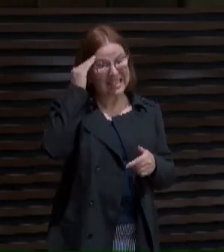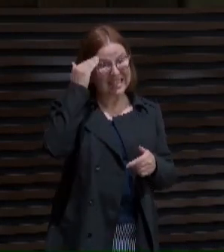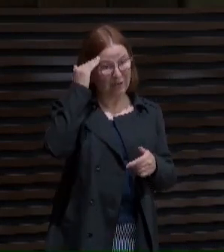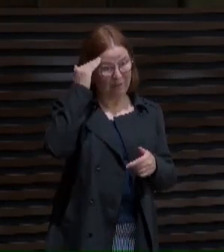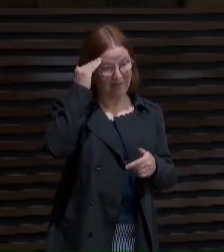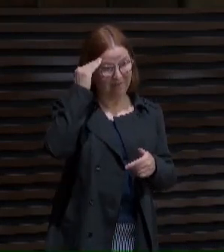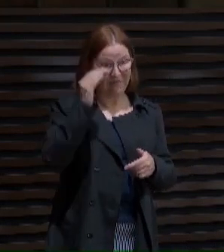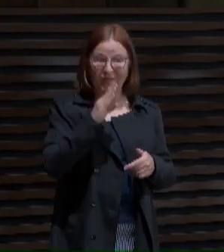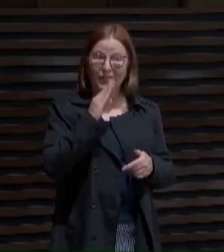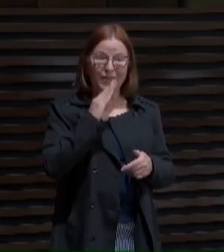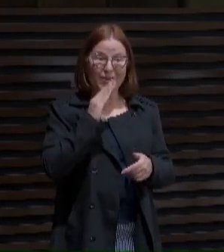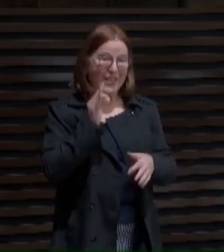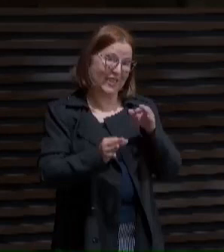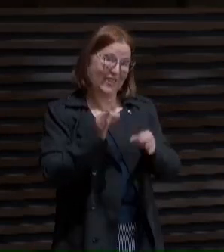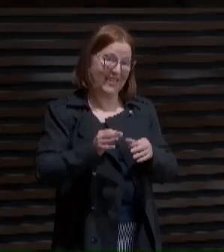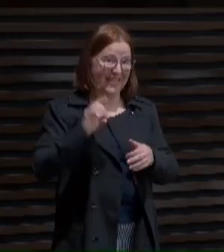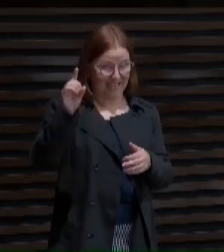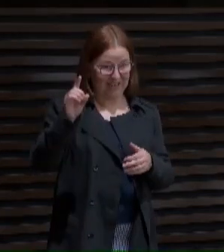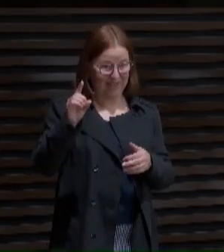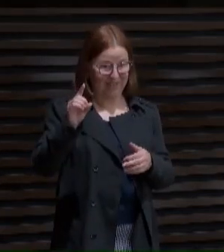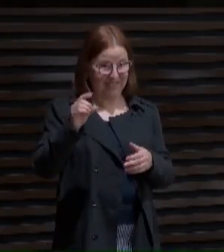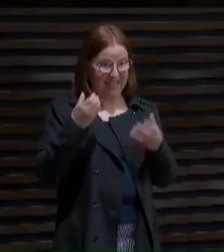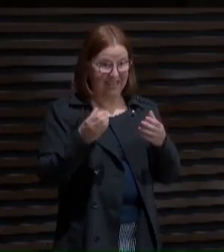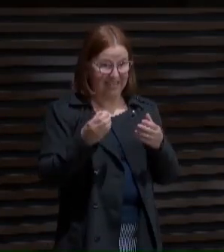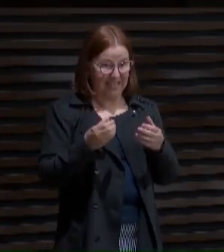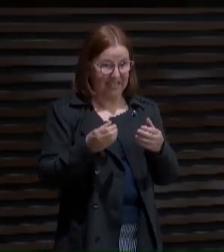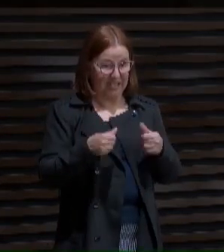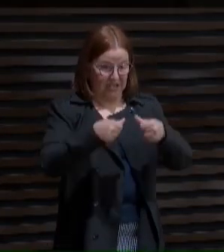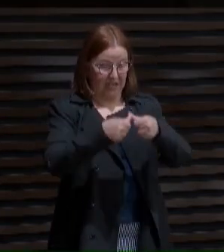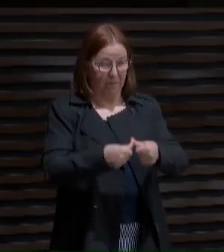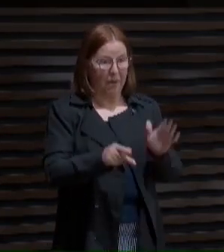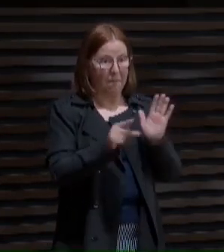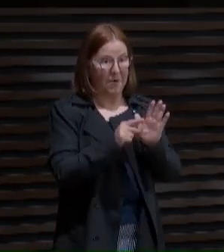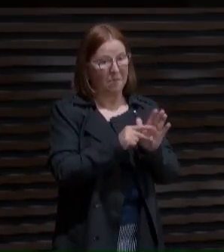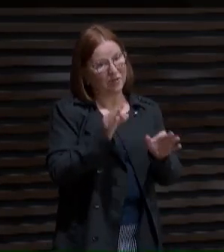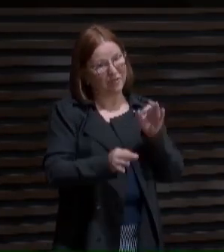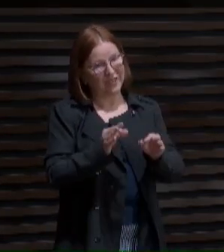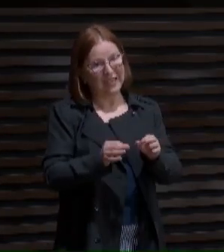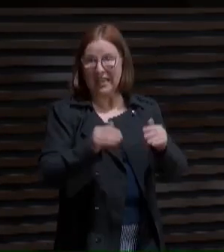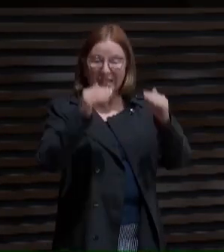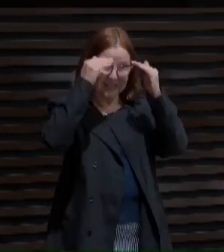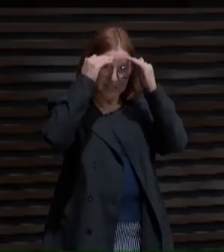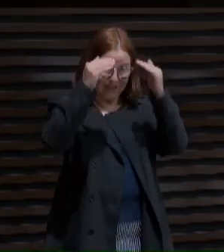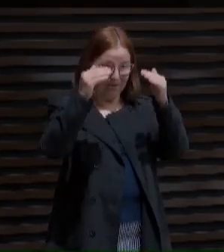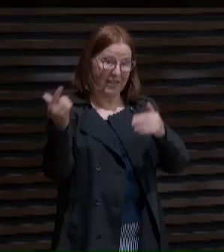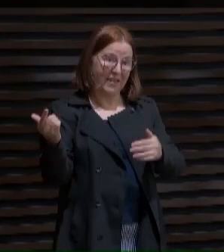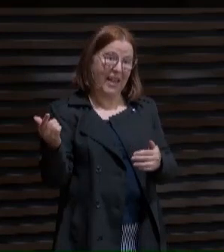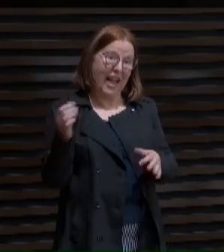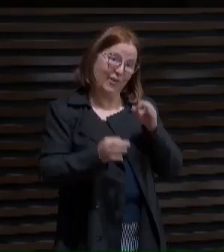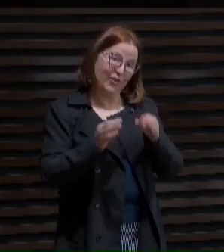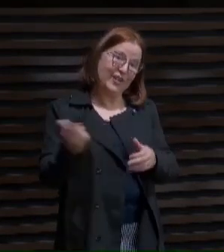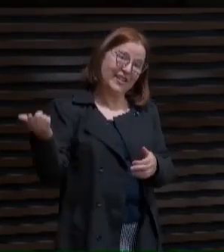Desconhecendo a justiça de Deus e procurando estabelecer a sua própria, não se sujeitaram à justiça que vem de Deus. Quando eu li